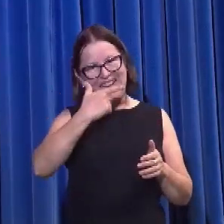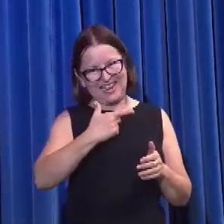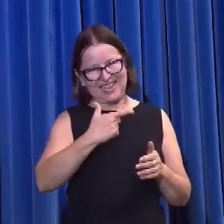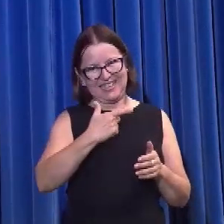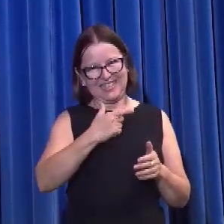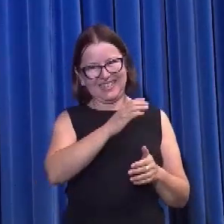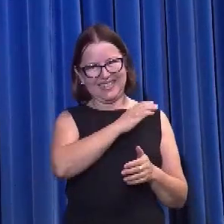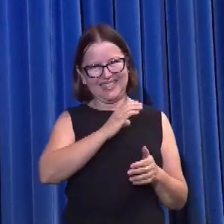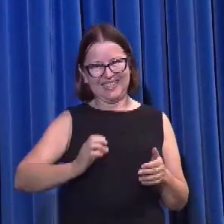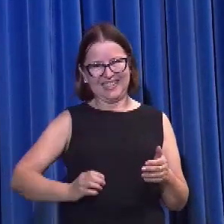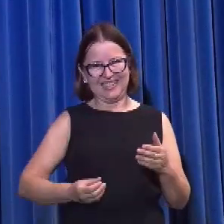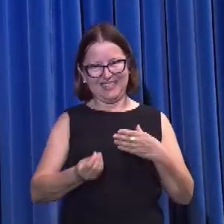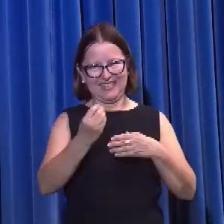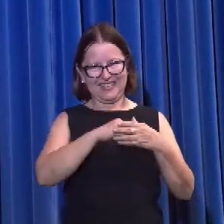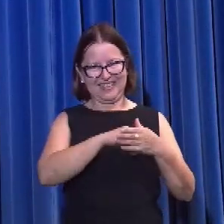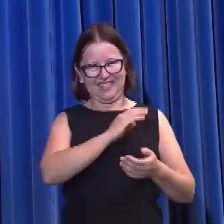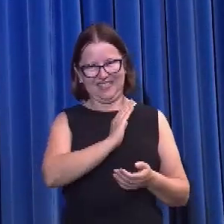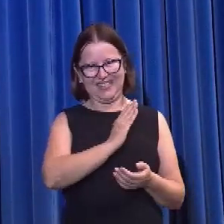de nós.